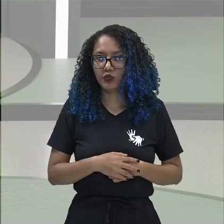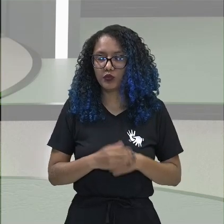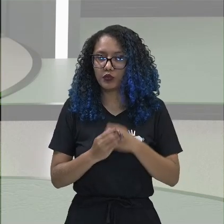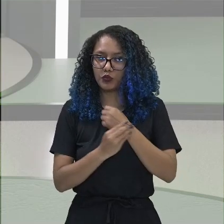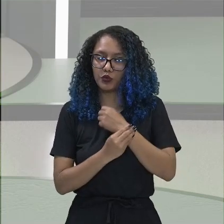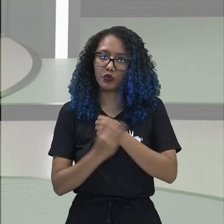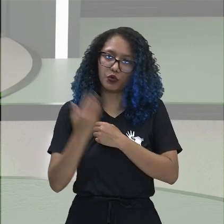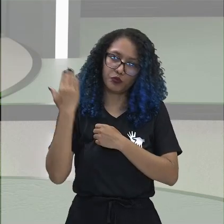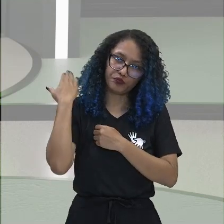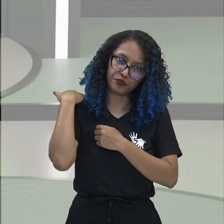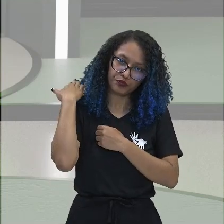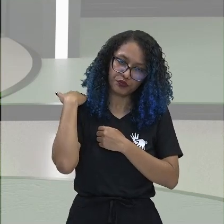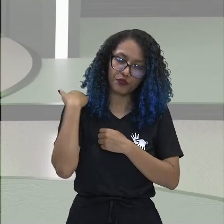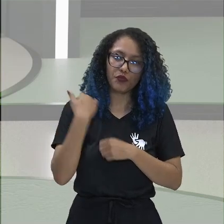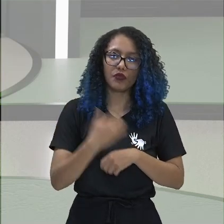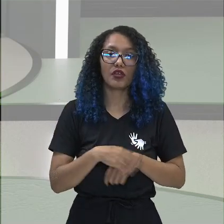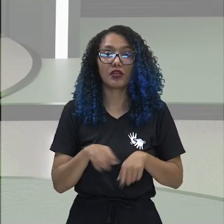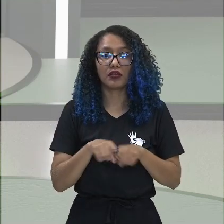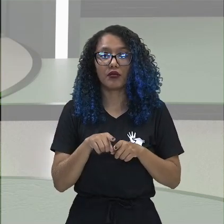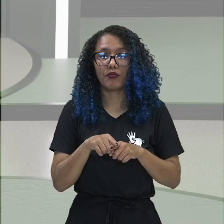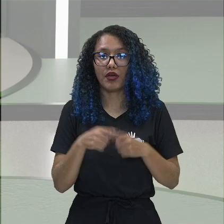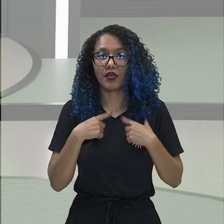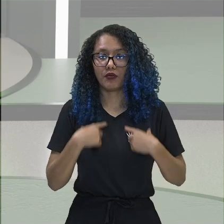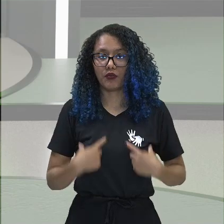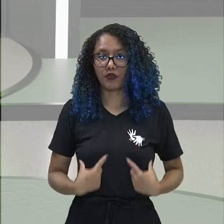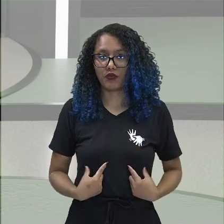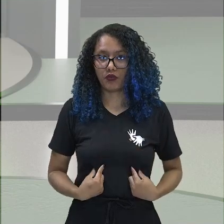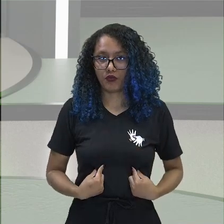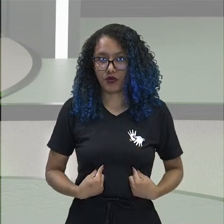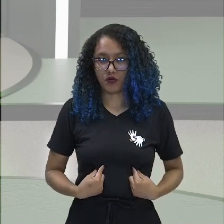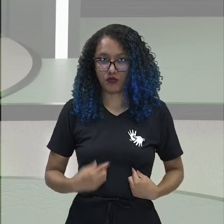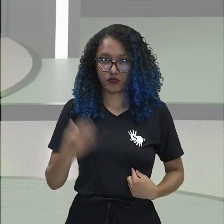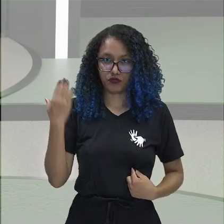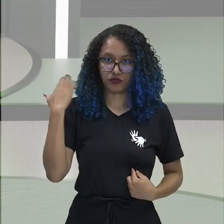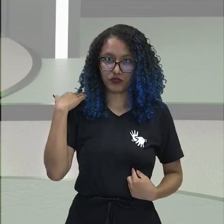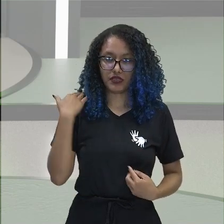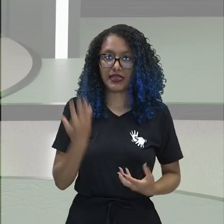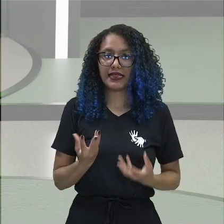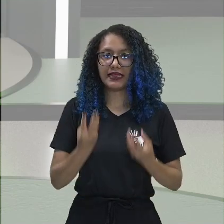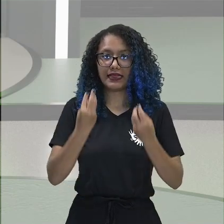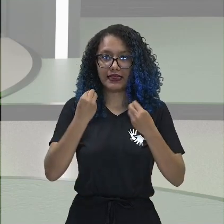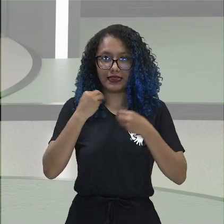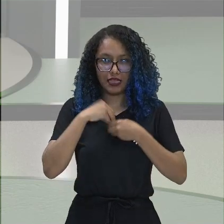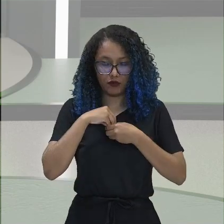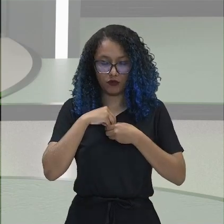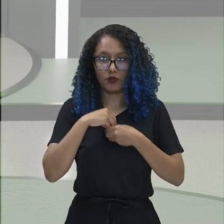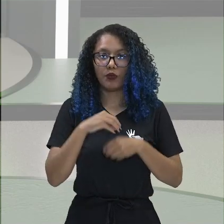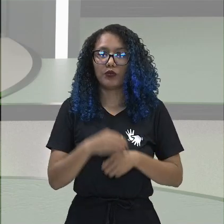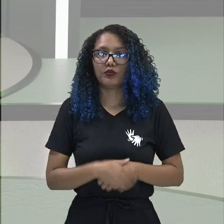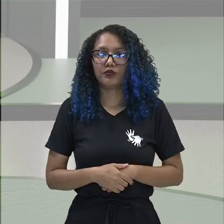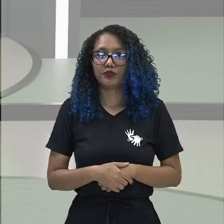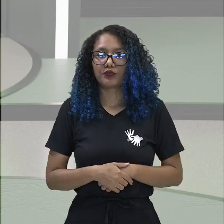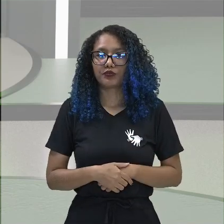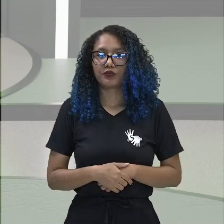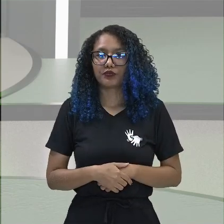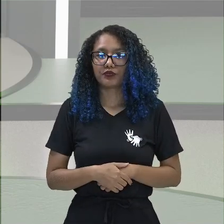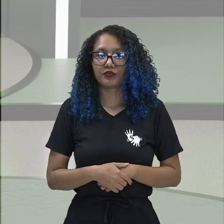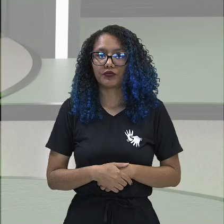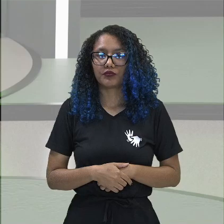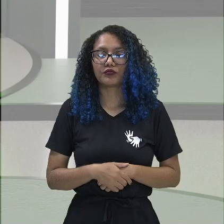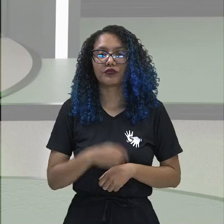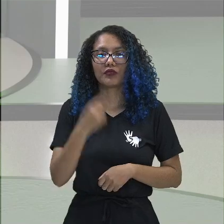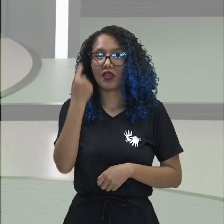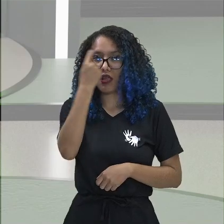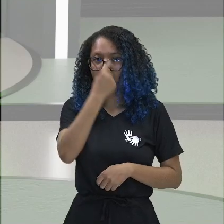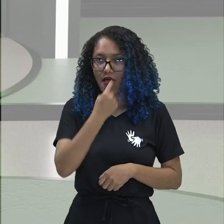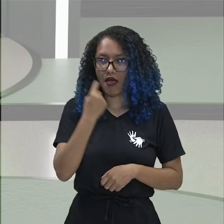intercostais aí e o pulmão lá no seu interior, tá? Olha só, internamente, nas fossas